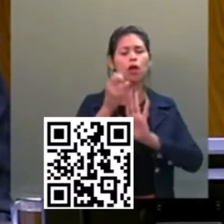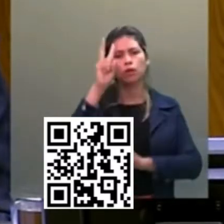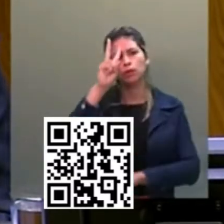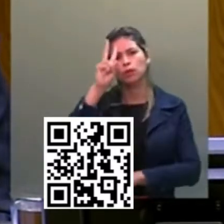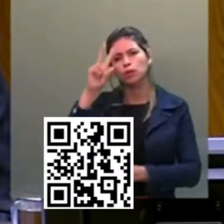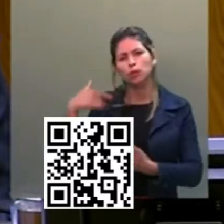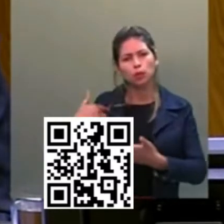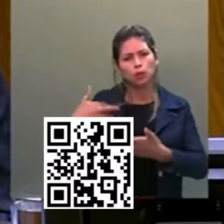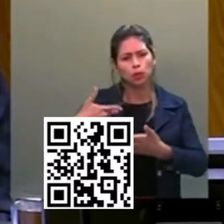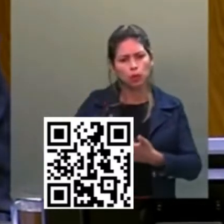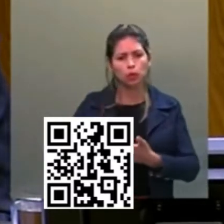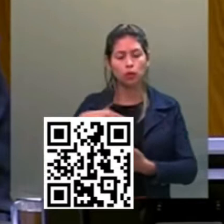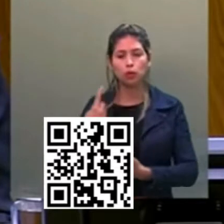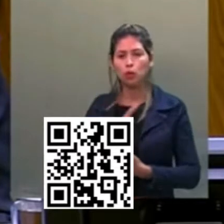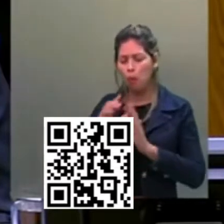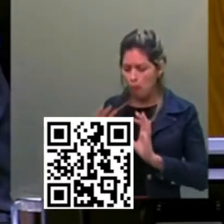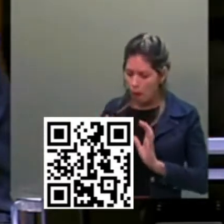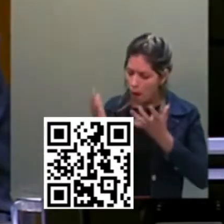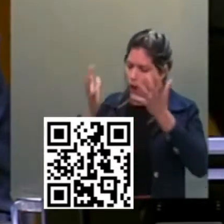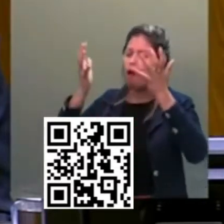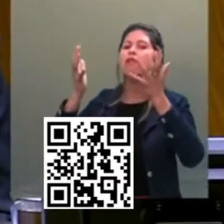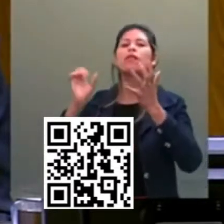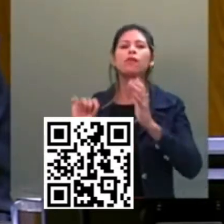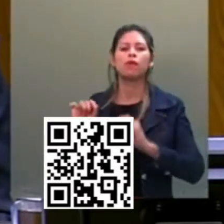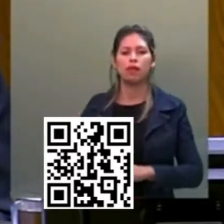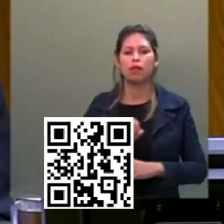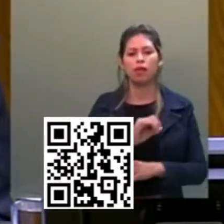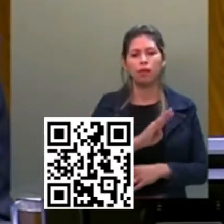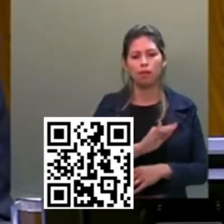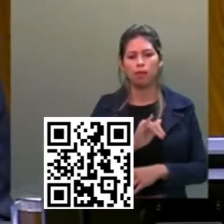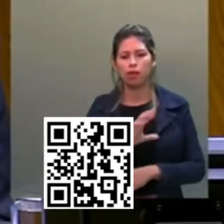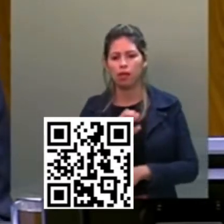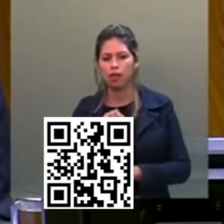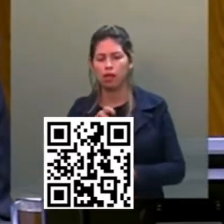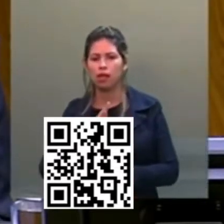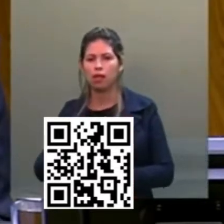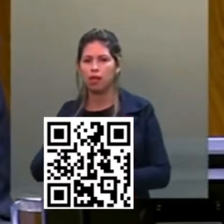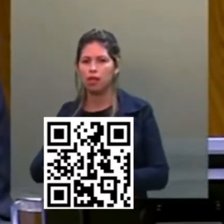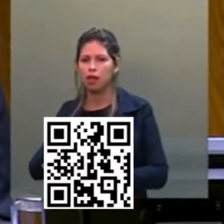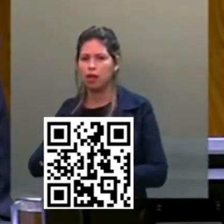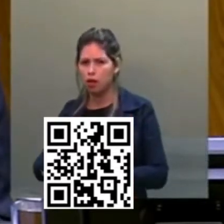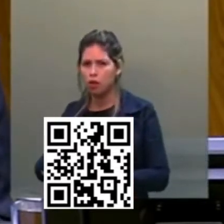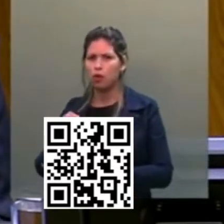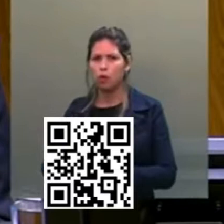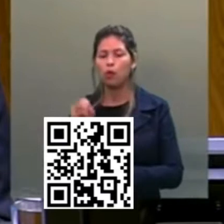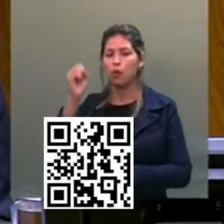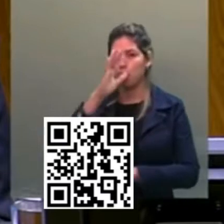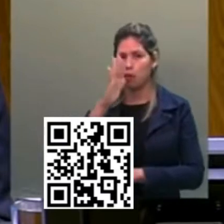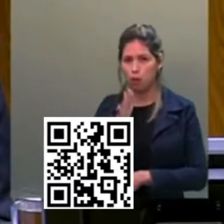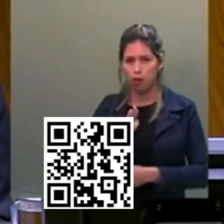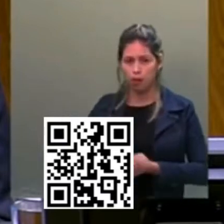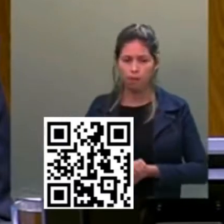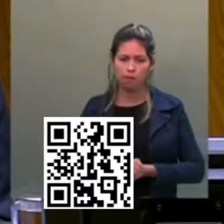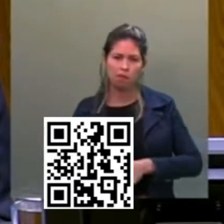vamos comemorar o bicentenário da independência do Brasil. Há quase 200 anos nos tornamos um